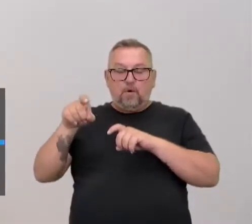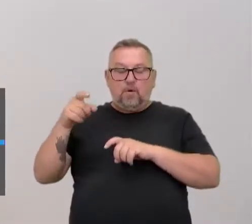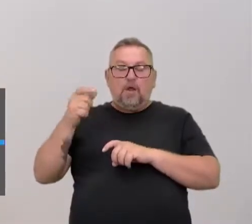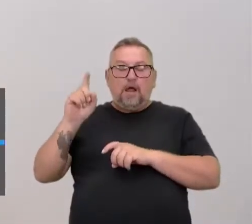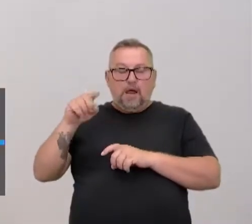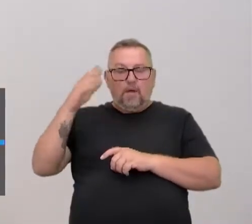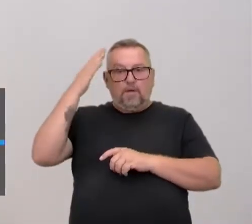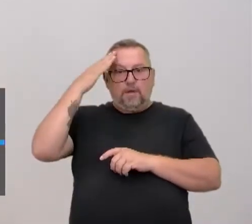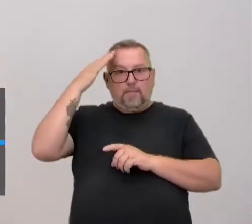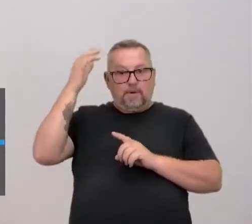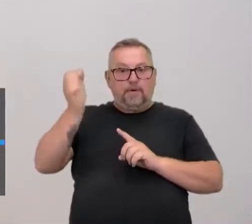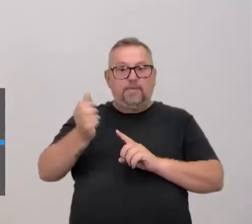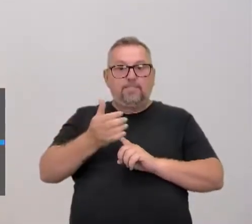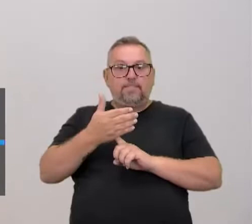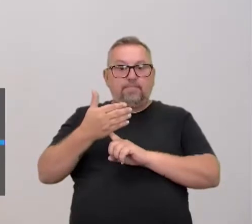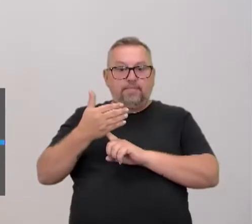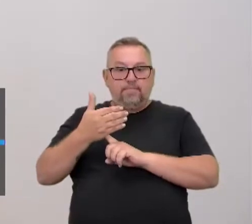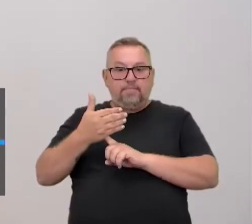tecnológico.